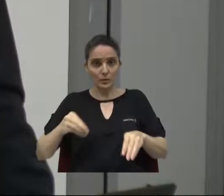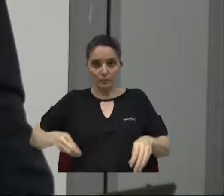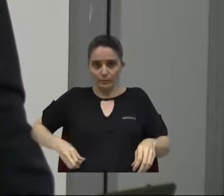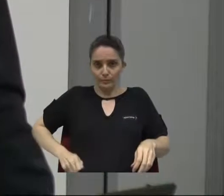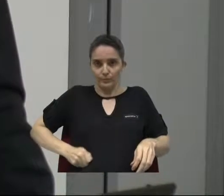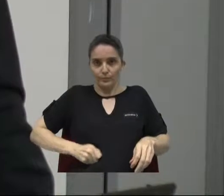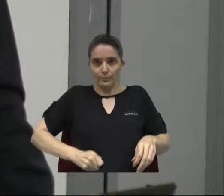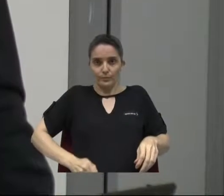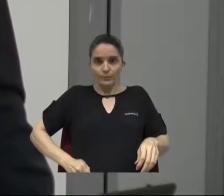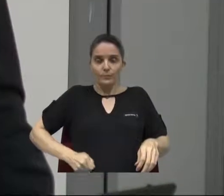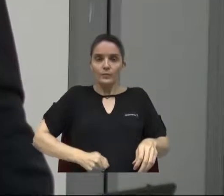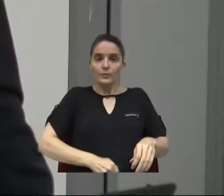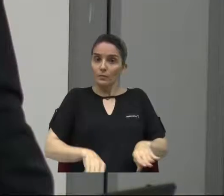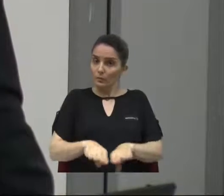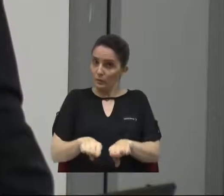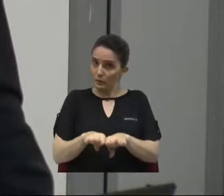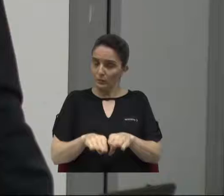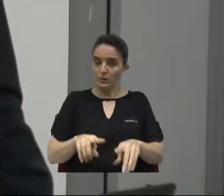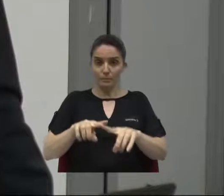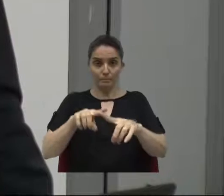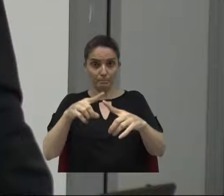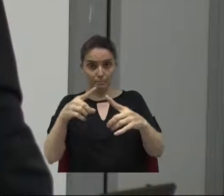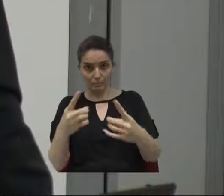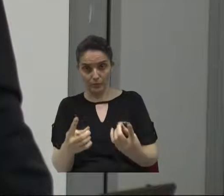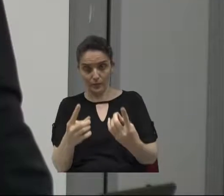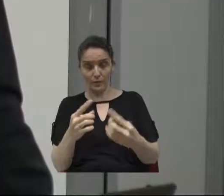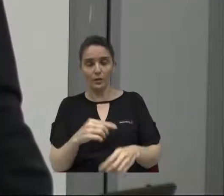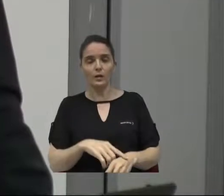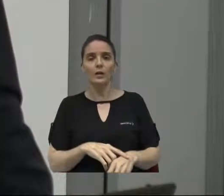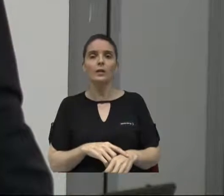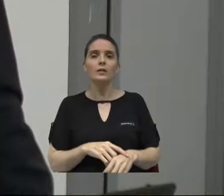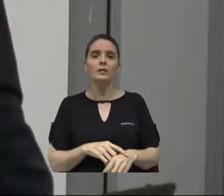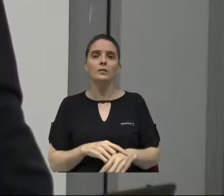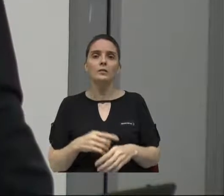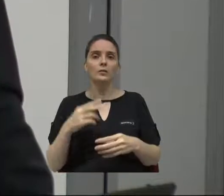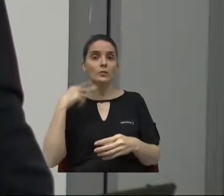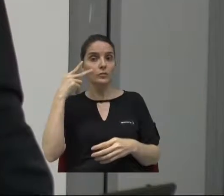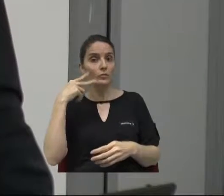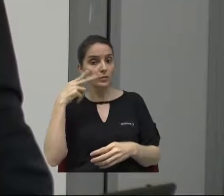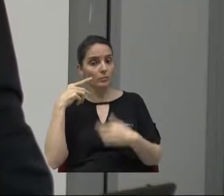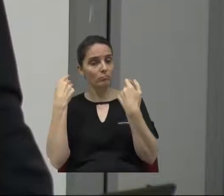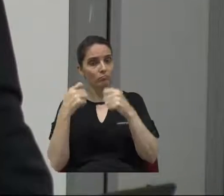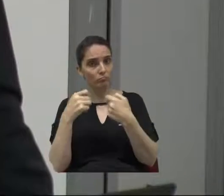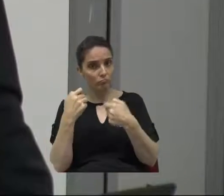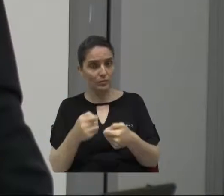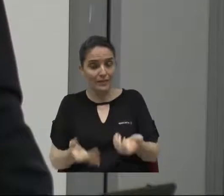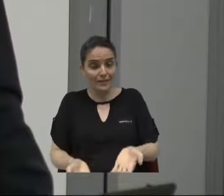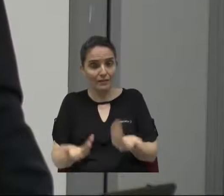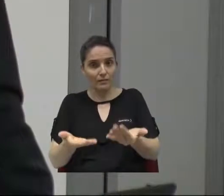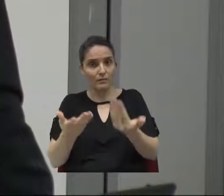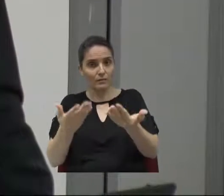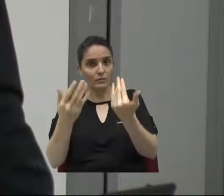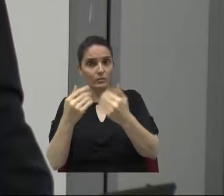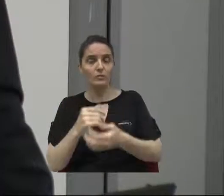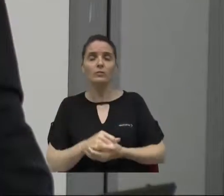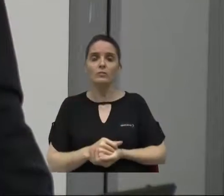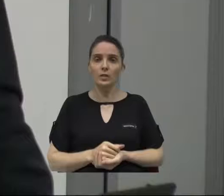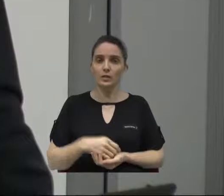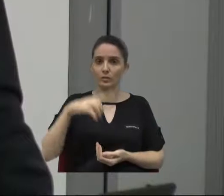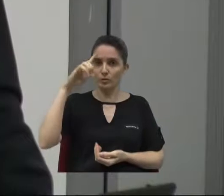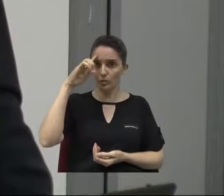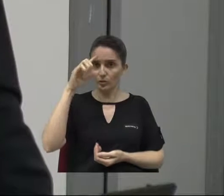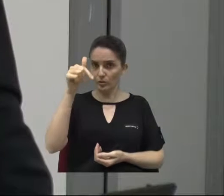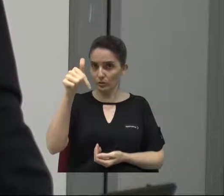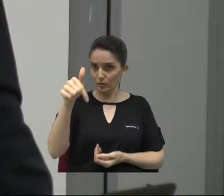nós, como homens, nós, como gestores de saúde, como gestores de política, acho que temos que incentivar, sim. Dia 17